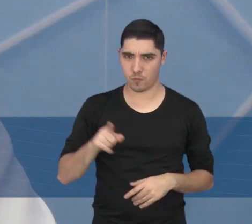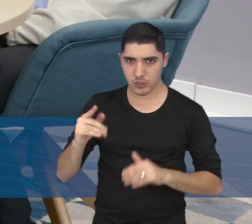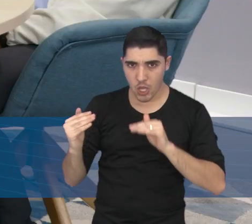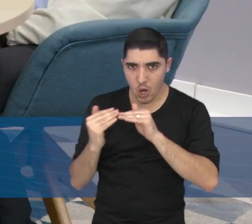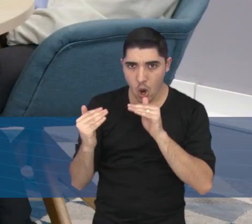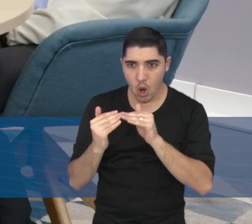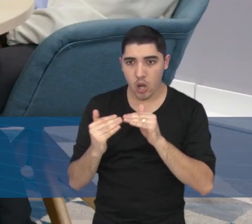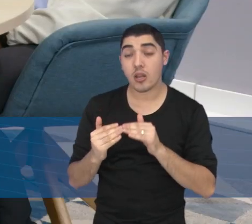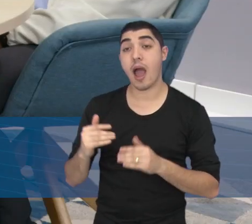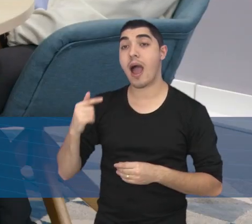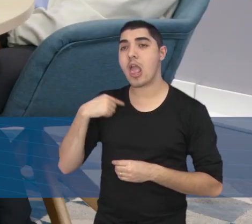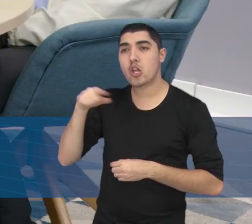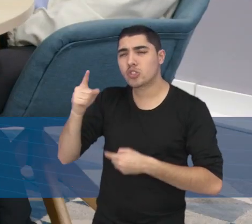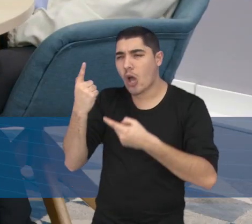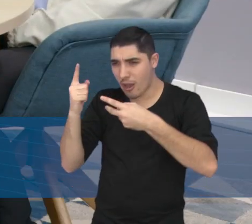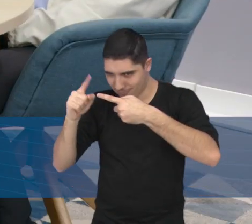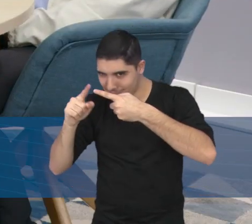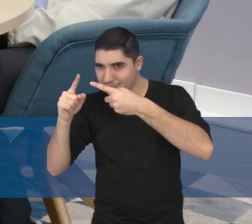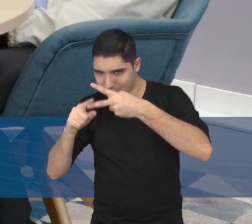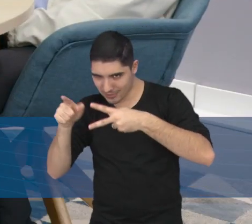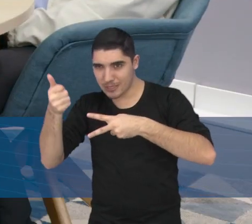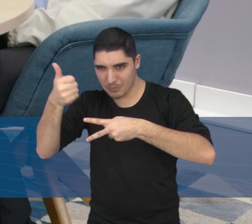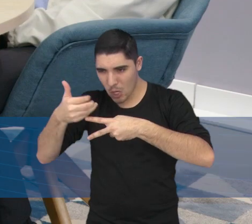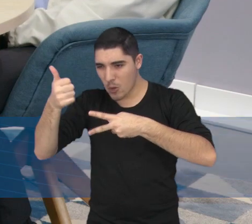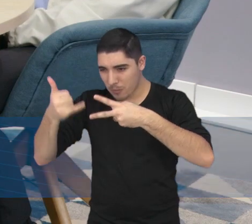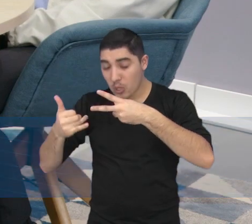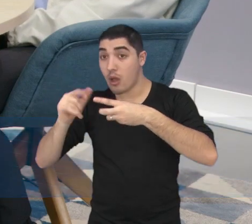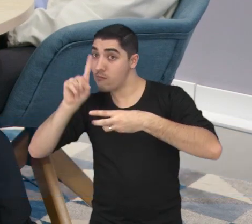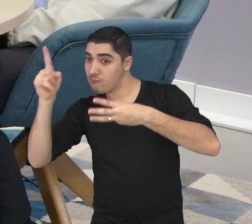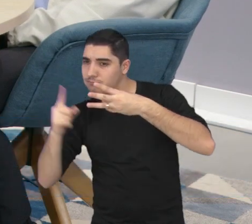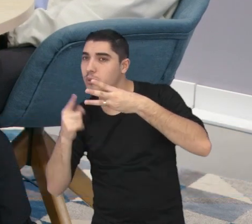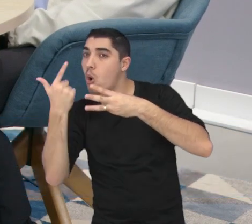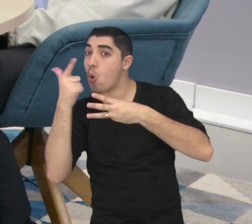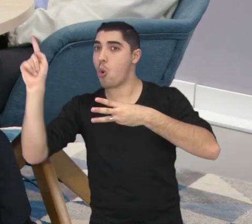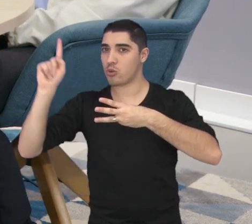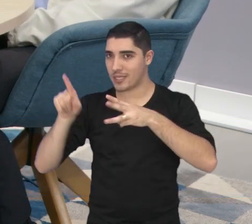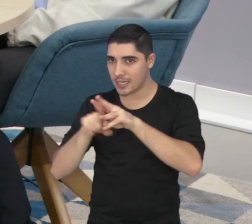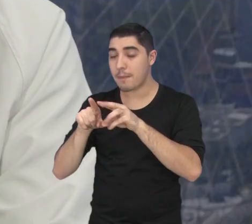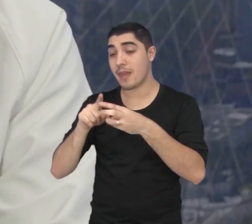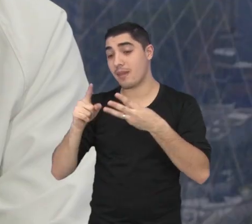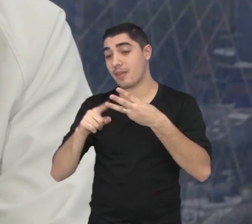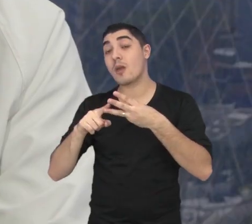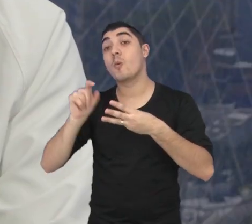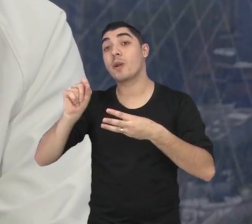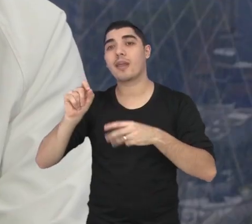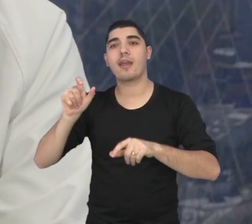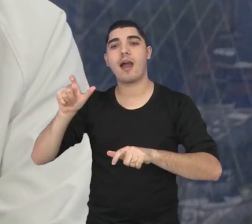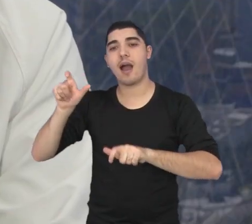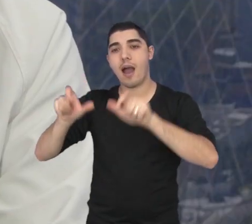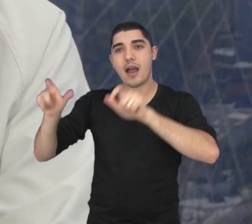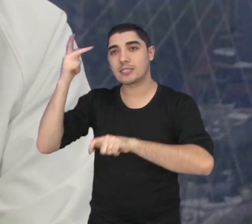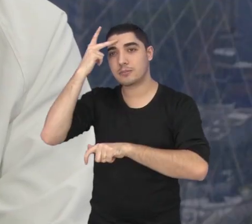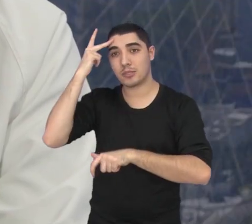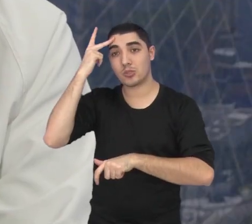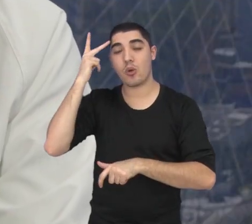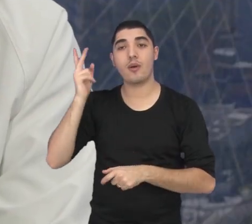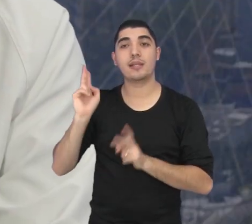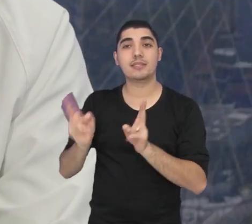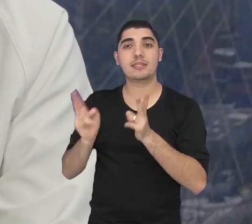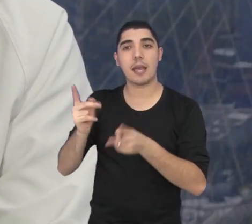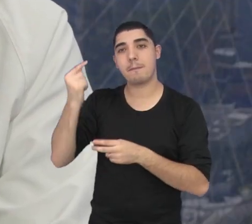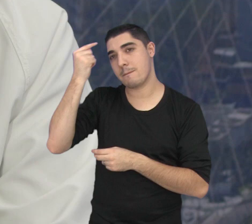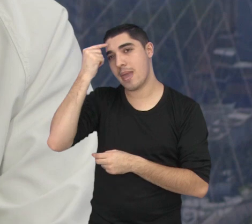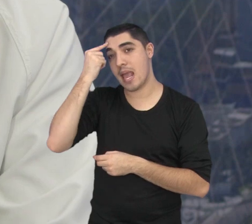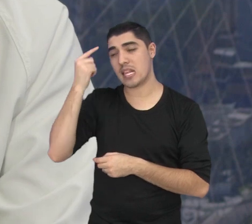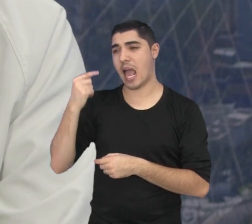Concorda? Eu só acrescentaria mais um, porque infelizmente também existe um certo imediatismo do ponto de vista financeiro.